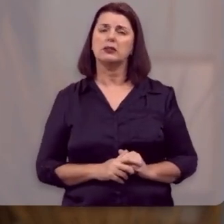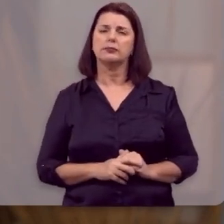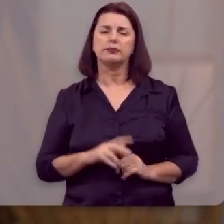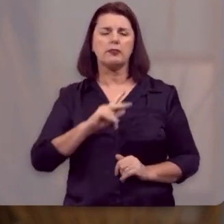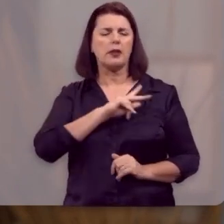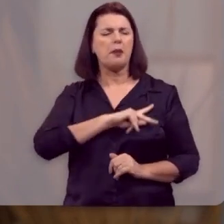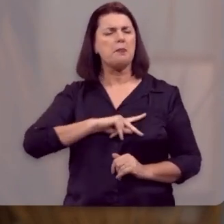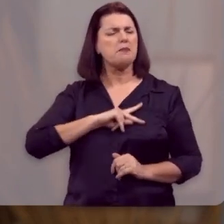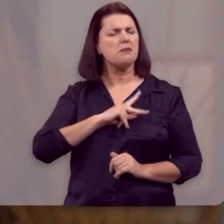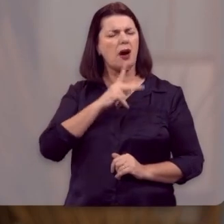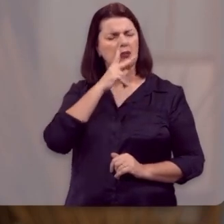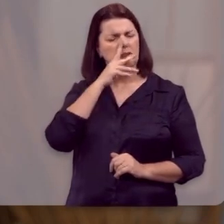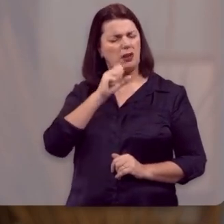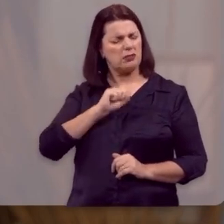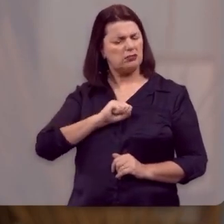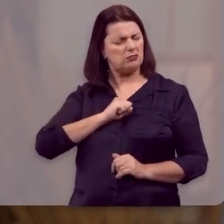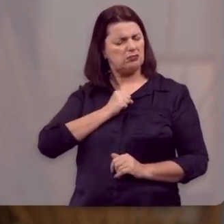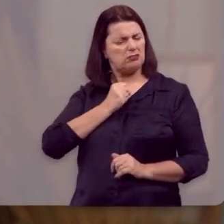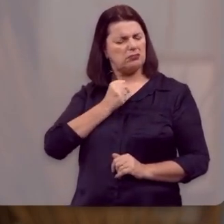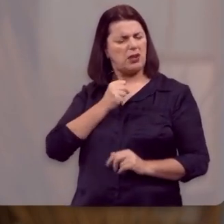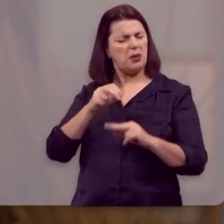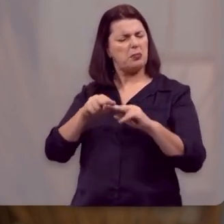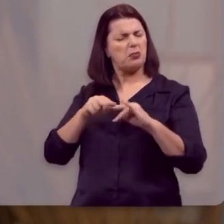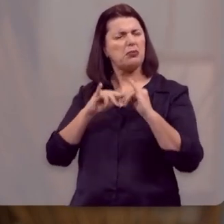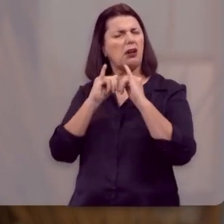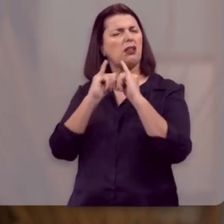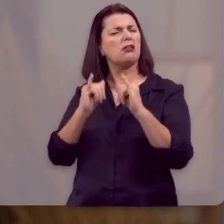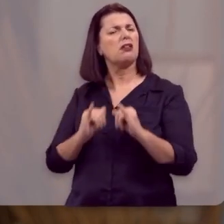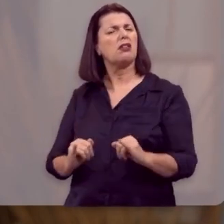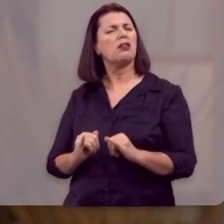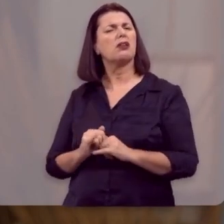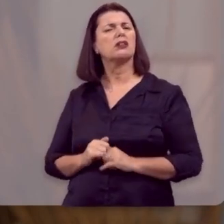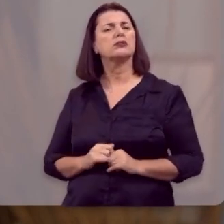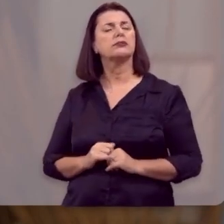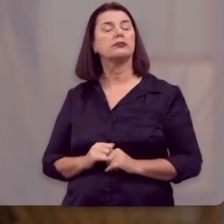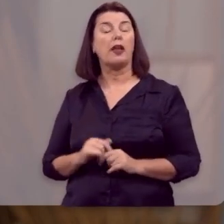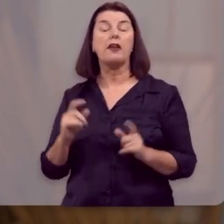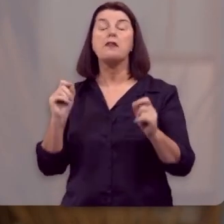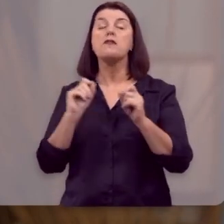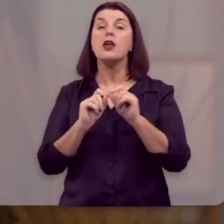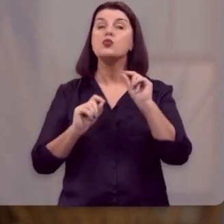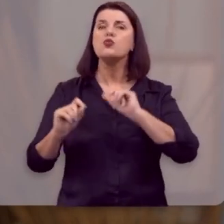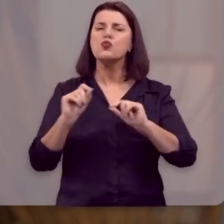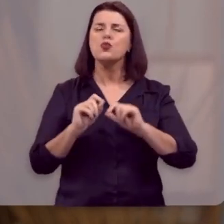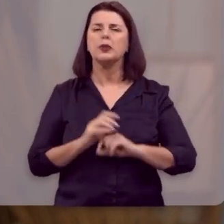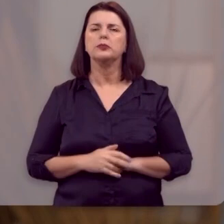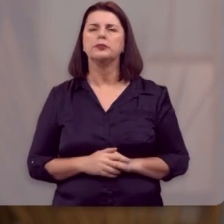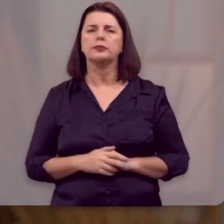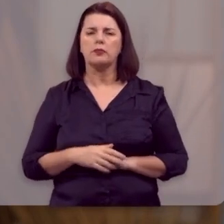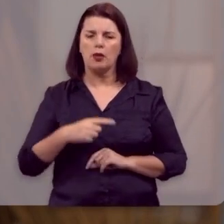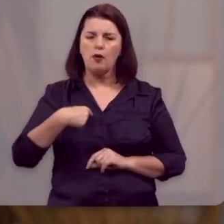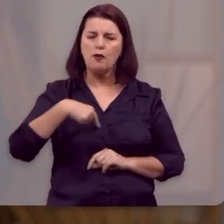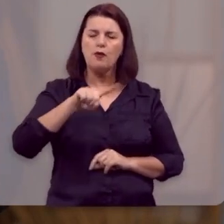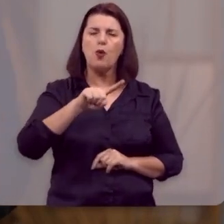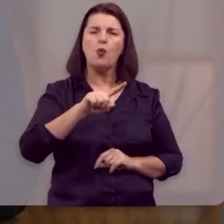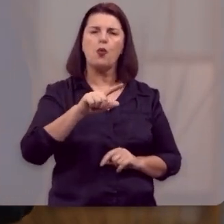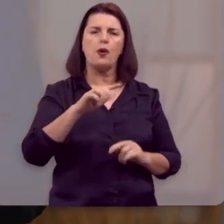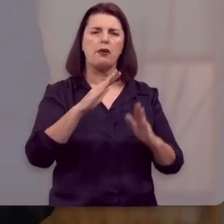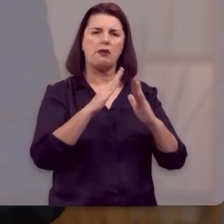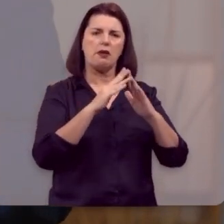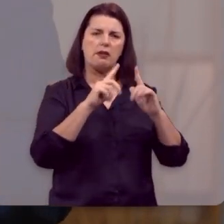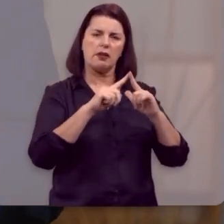Paulo está com seu espírito revoltado por causa dessa idolatria. Mas ele fez alguma coisa. Ele foi para a